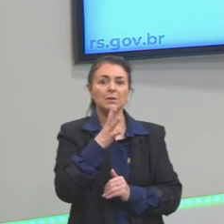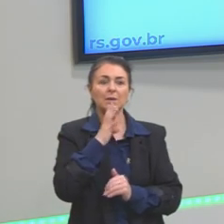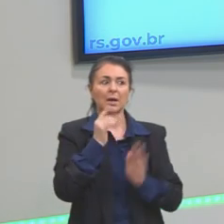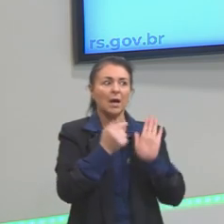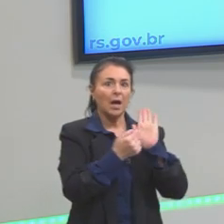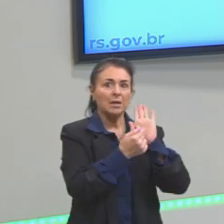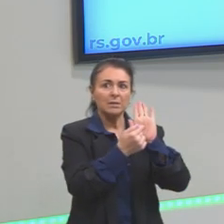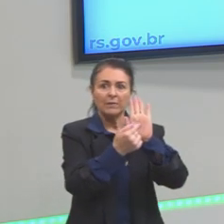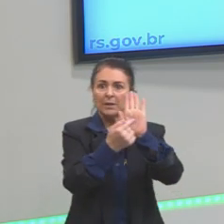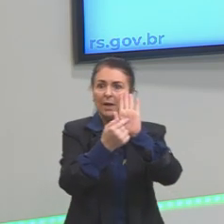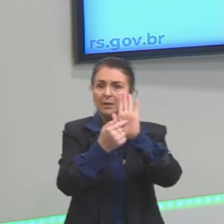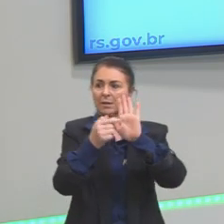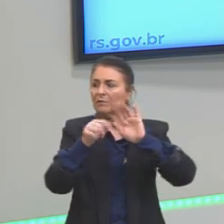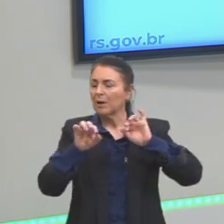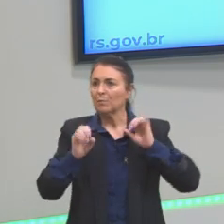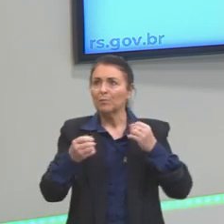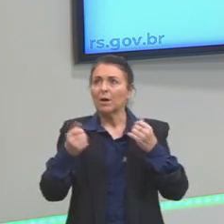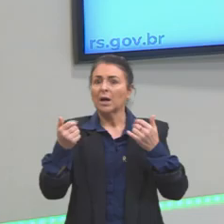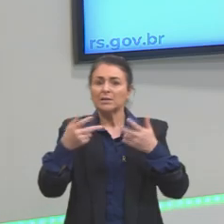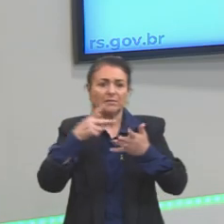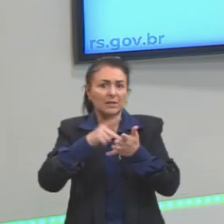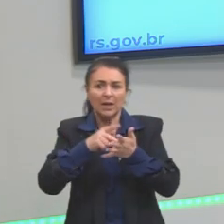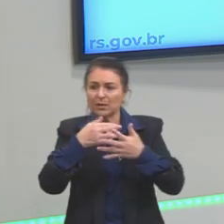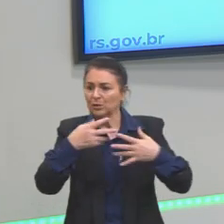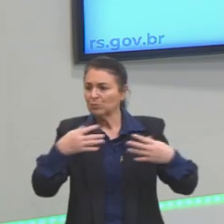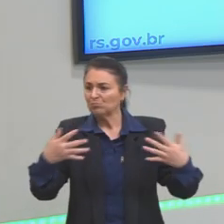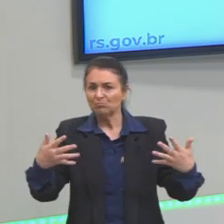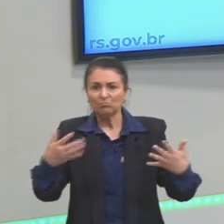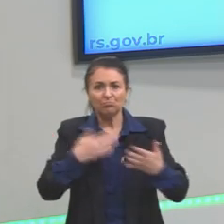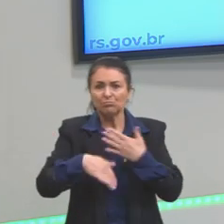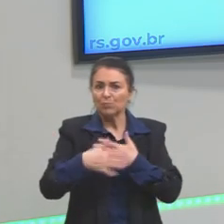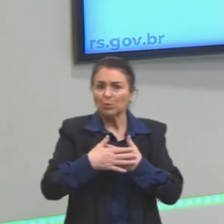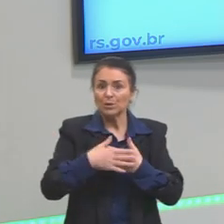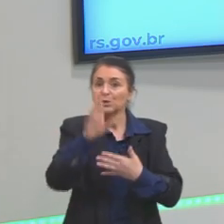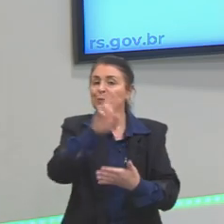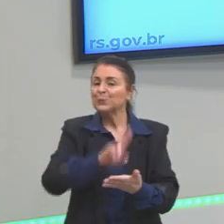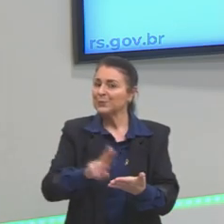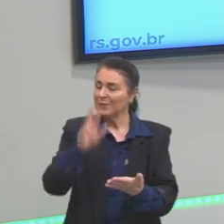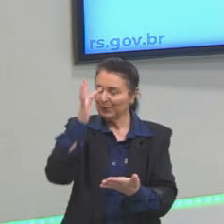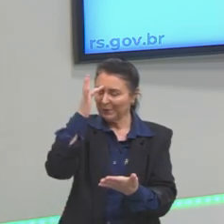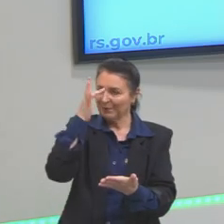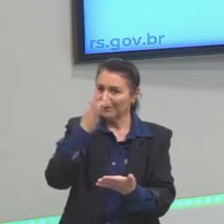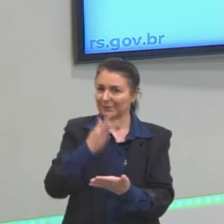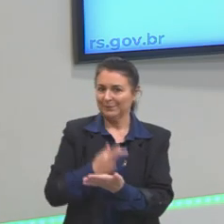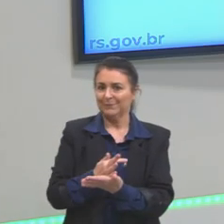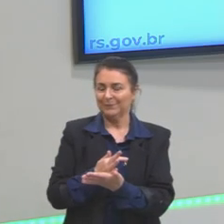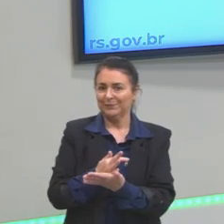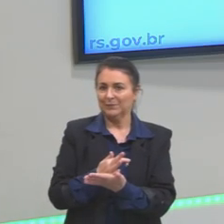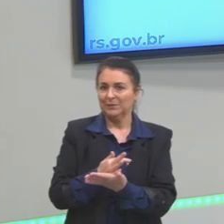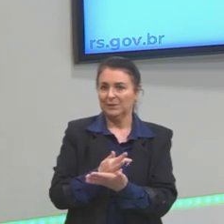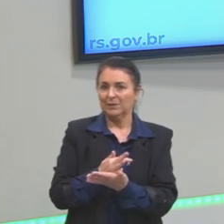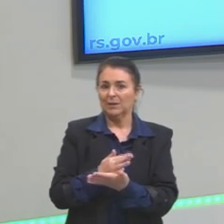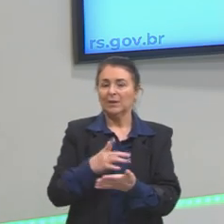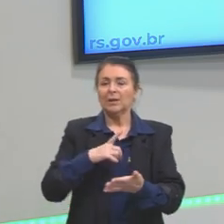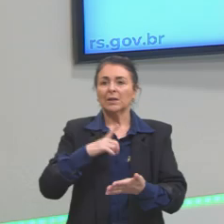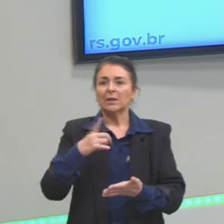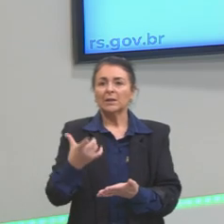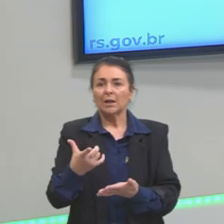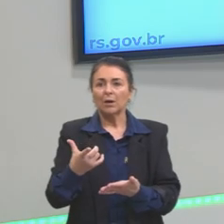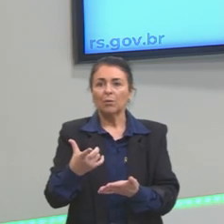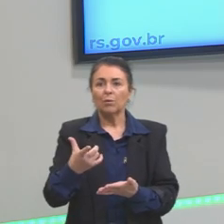Deus que E essas verdades através da fé portanto né gente ouvi algumas pregações